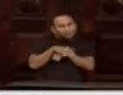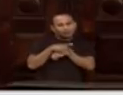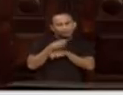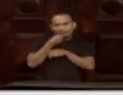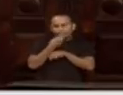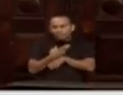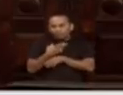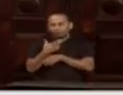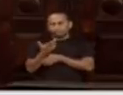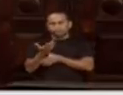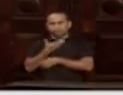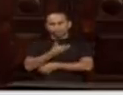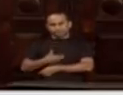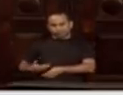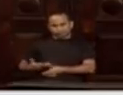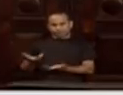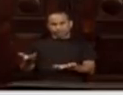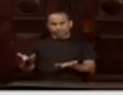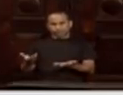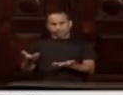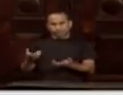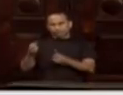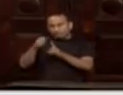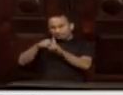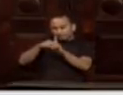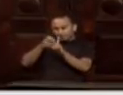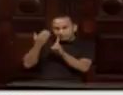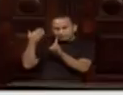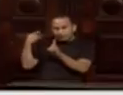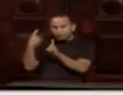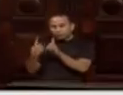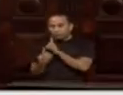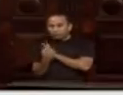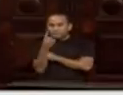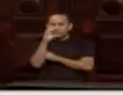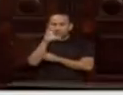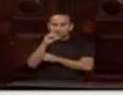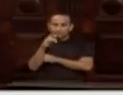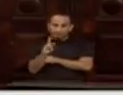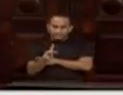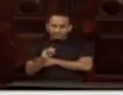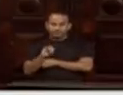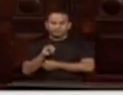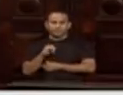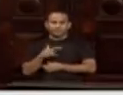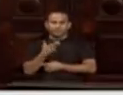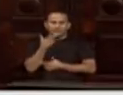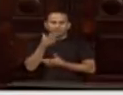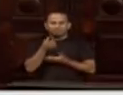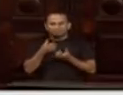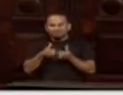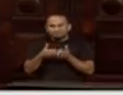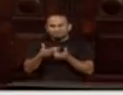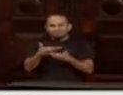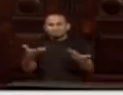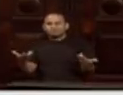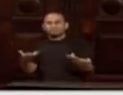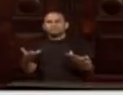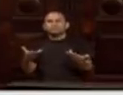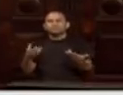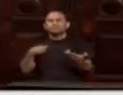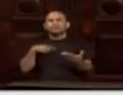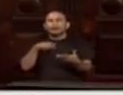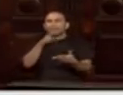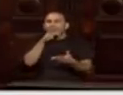deixar tivesse no mês passado uma cpi sobre o transporte sobre a relação da fetranspor com este parlamento este